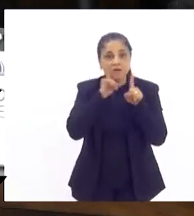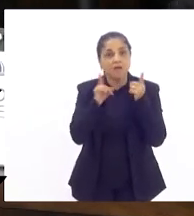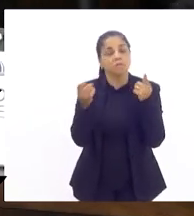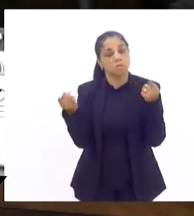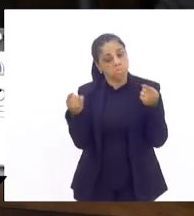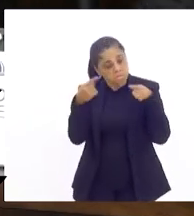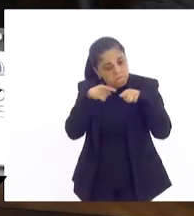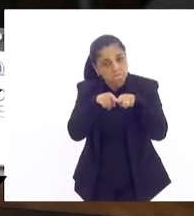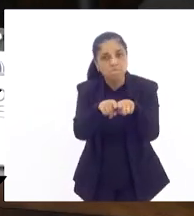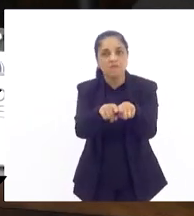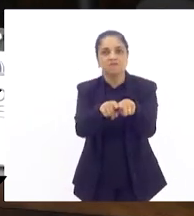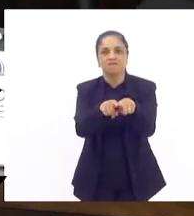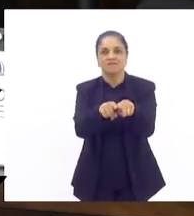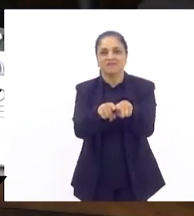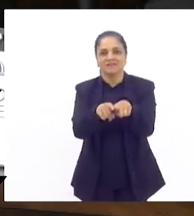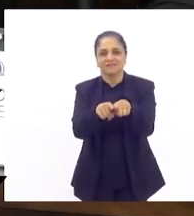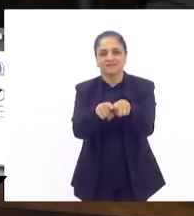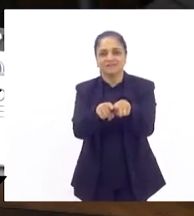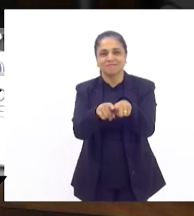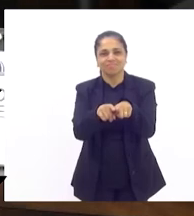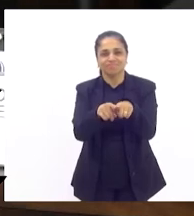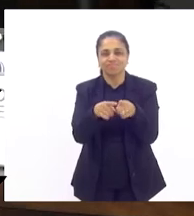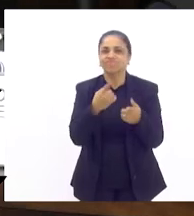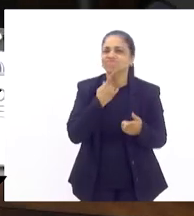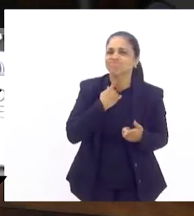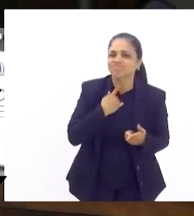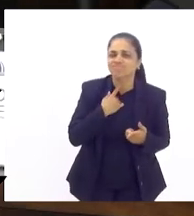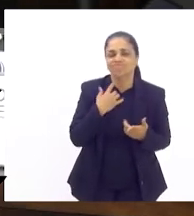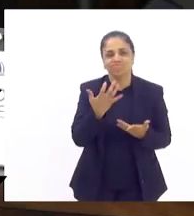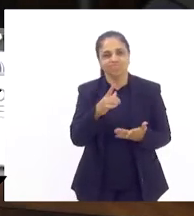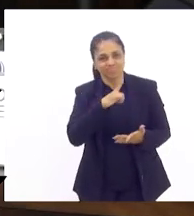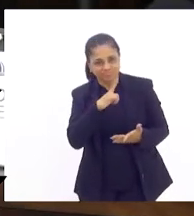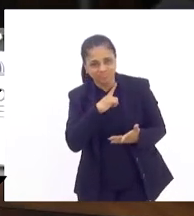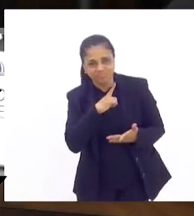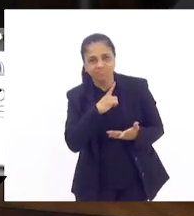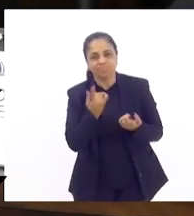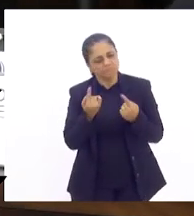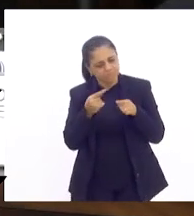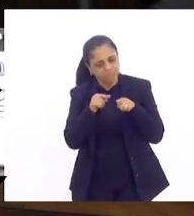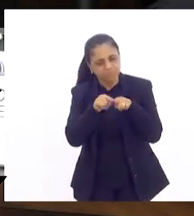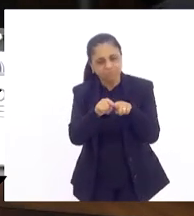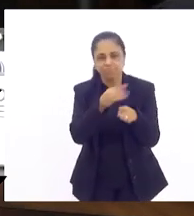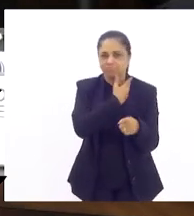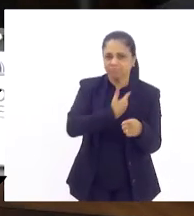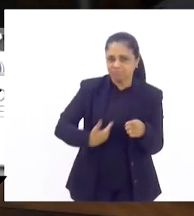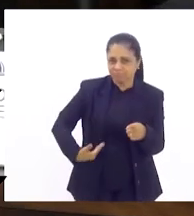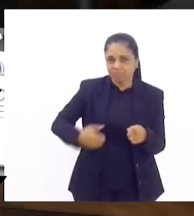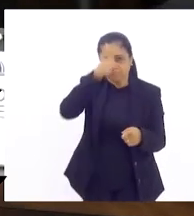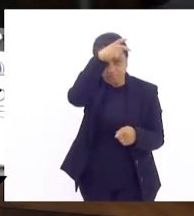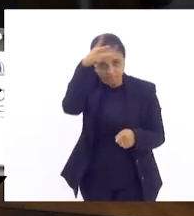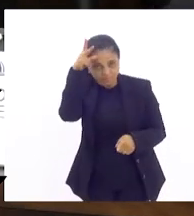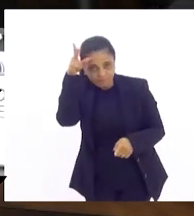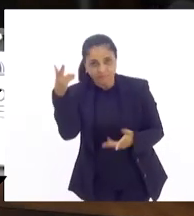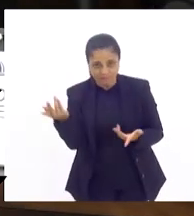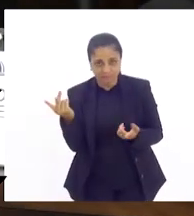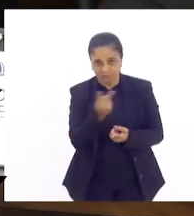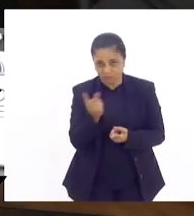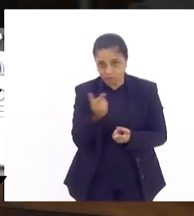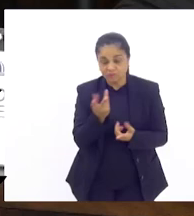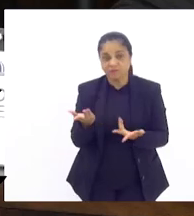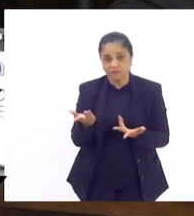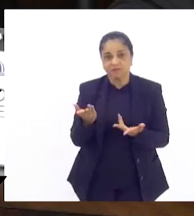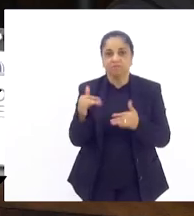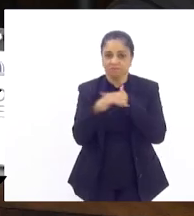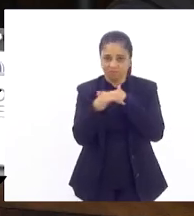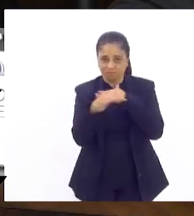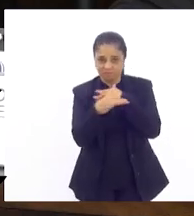parceria. Né? A gente quer, ainda está de pé com aquela questão de fazer uma parceria pública-pública, uma vez que o prefeito quer